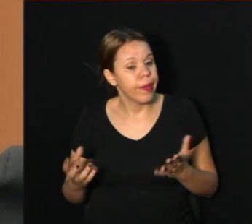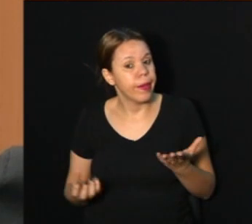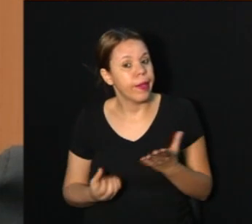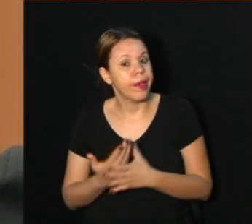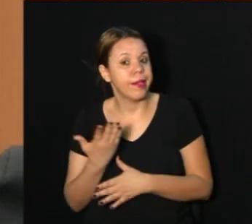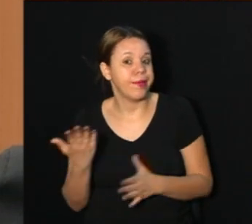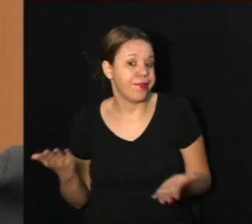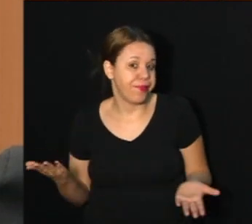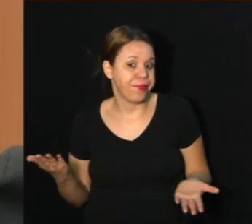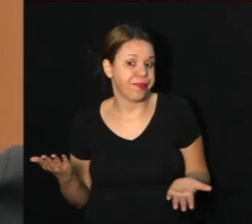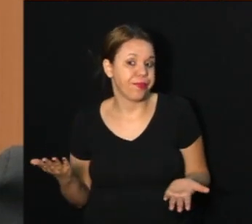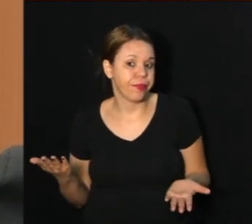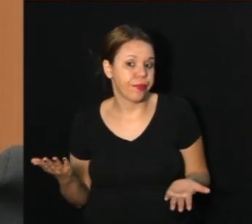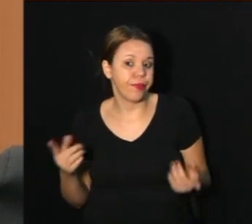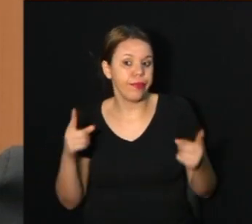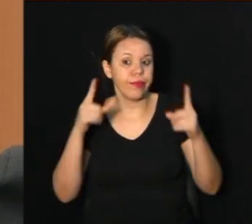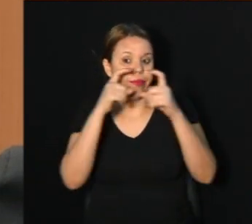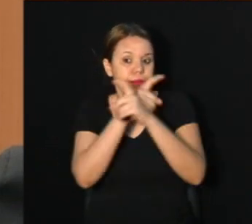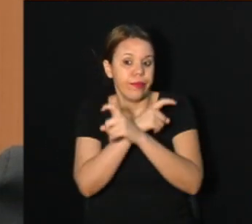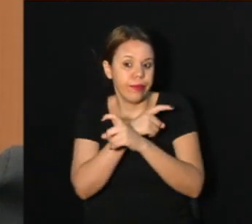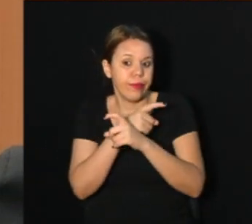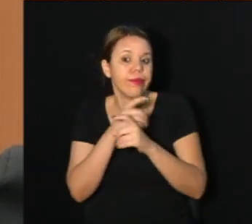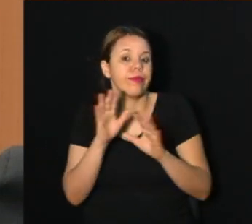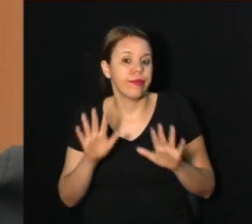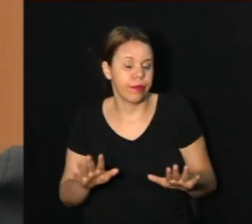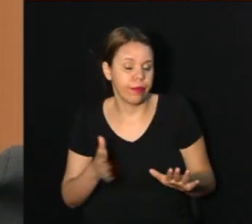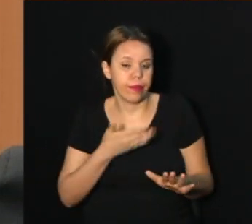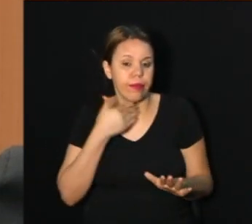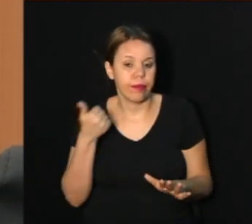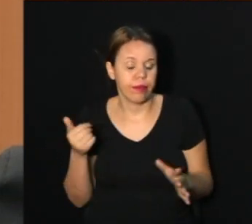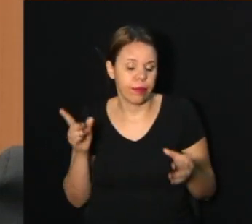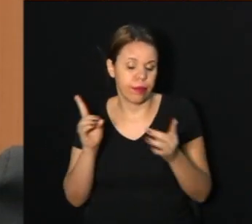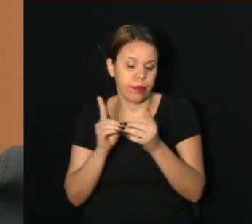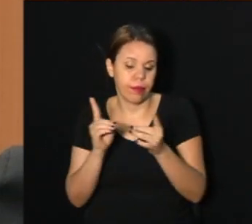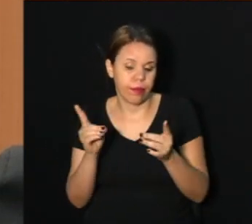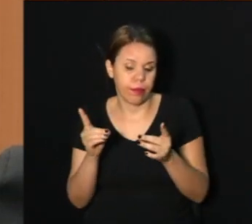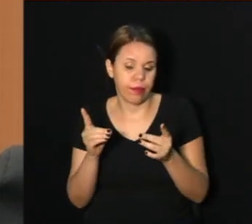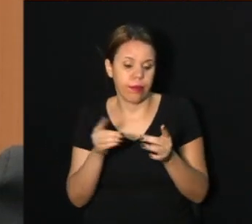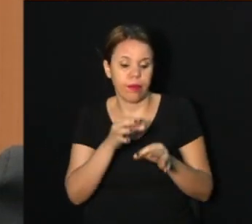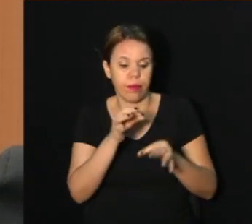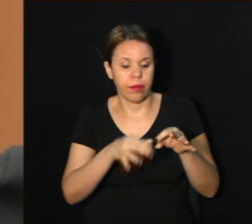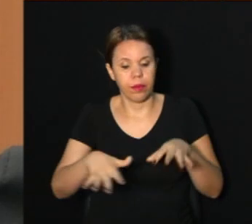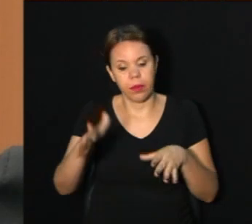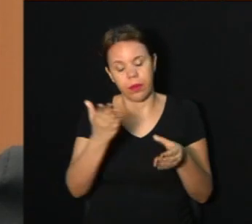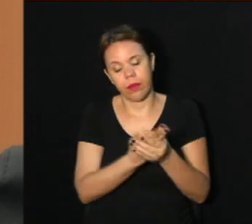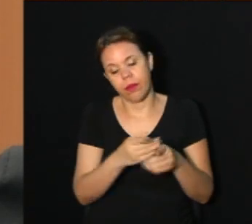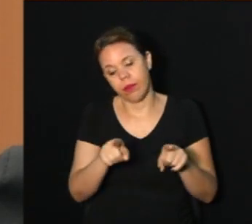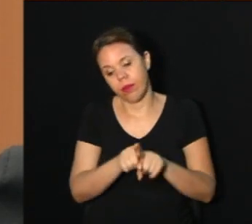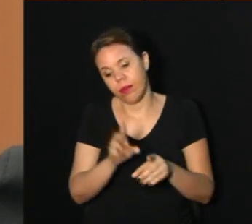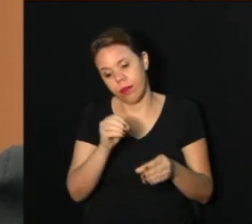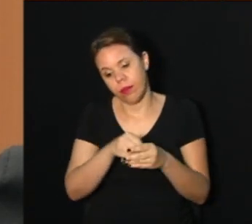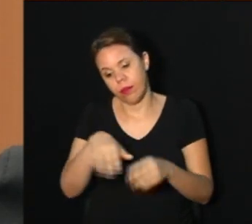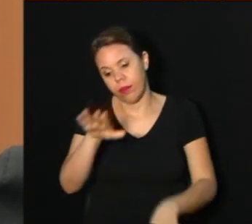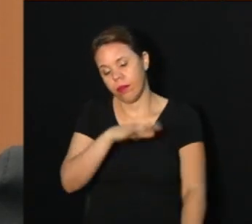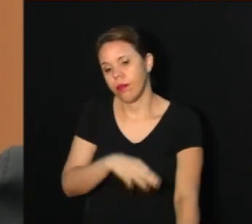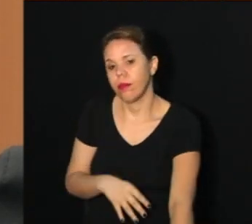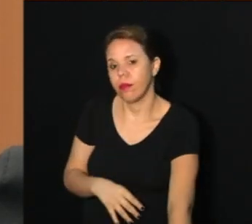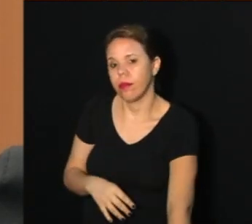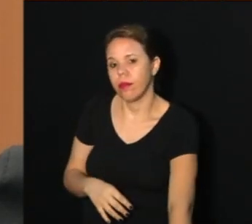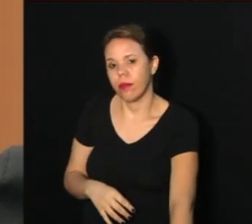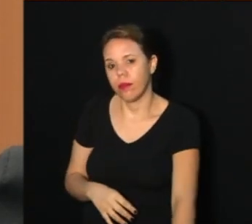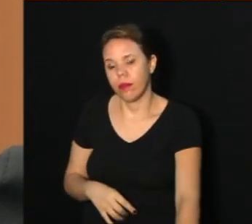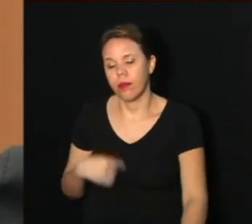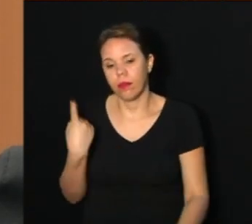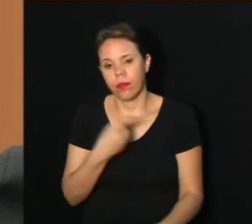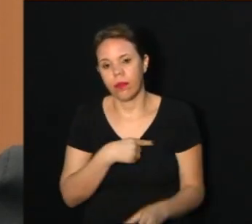fundo, dificultar a melhor prestação de serviço jurídico. Então, dentro dessas grandes áreas, nós enxugamos cargos de